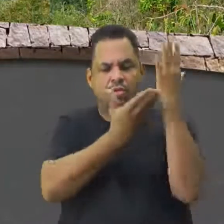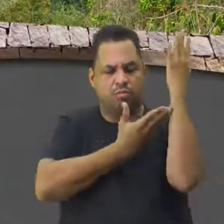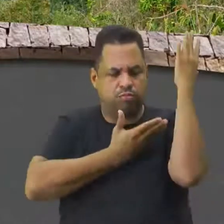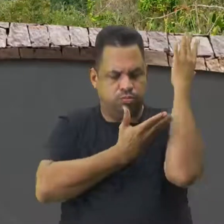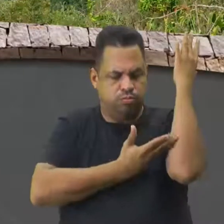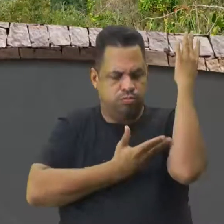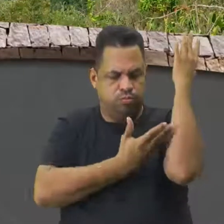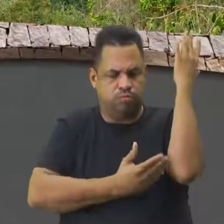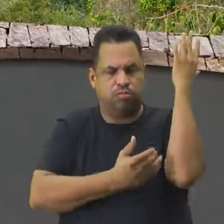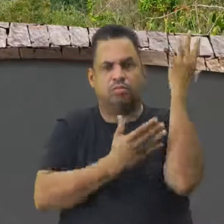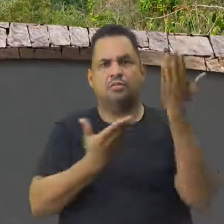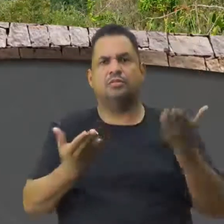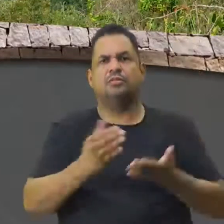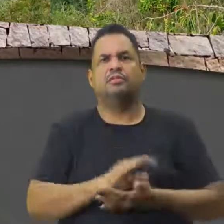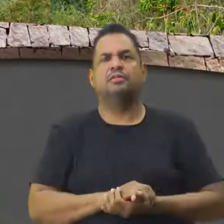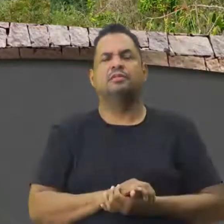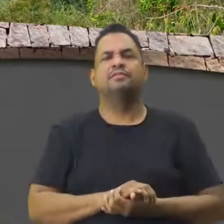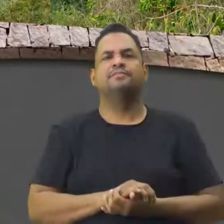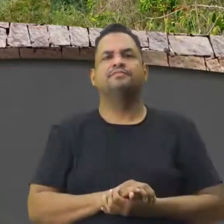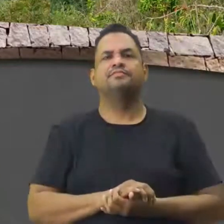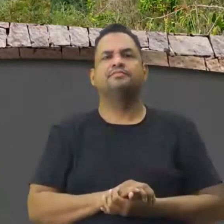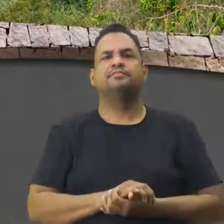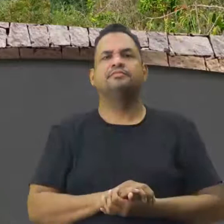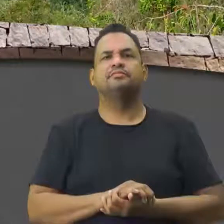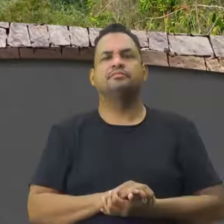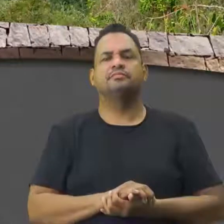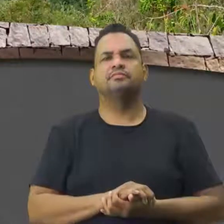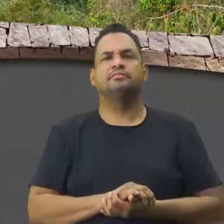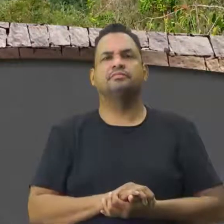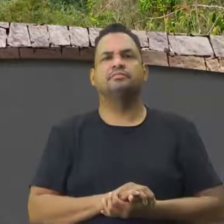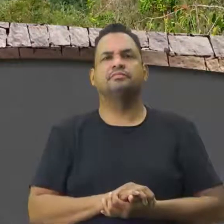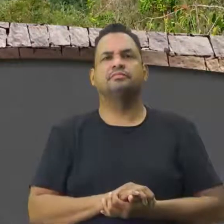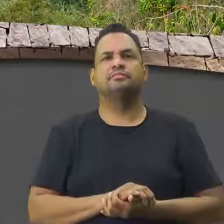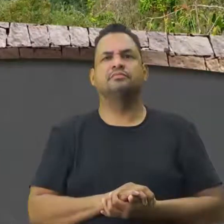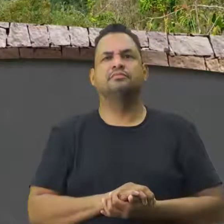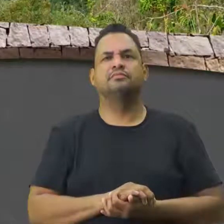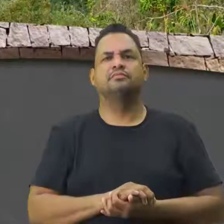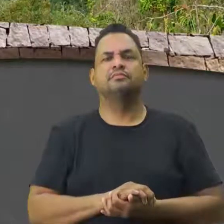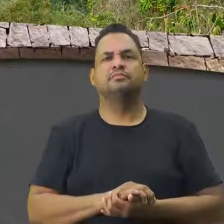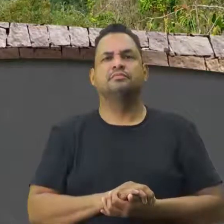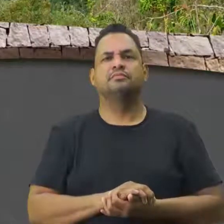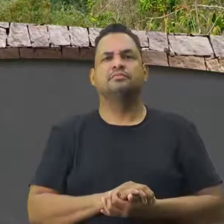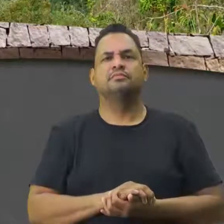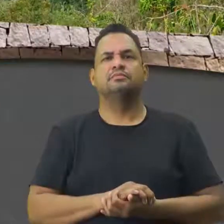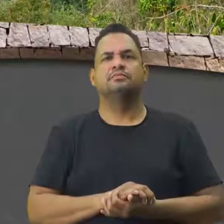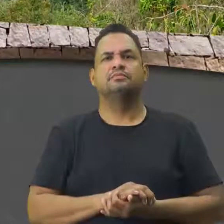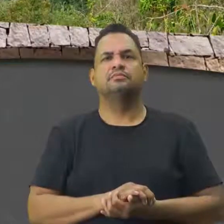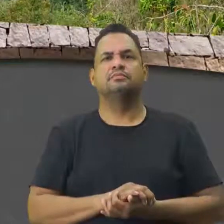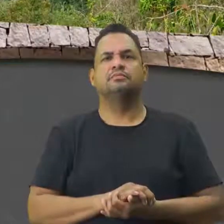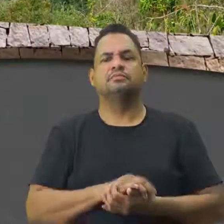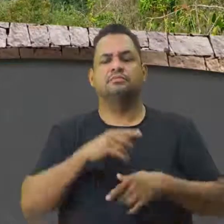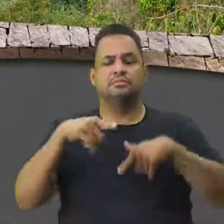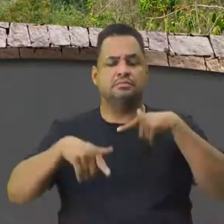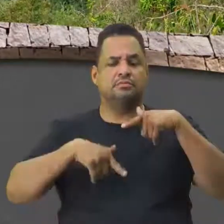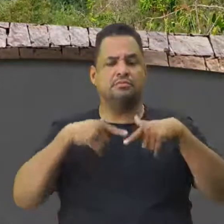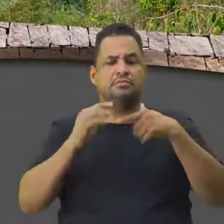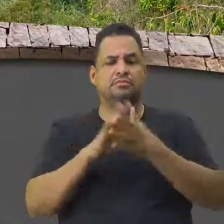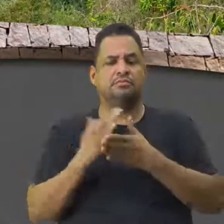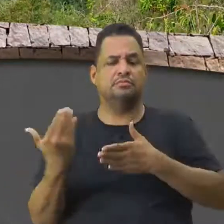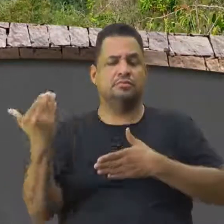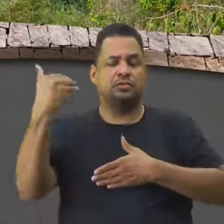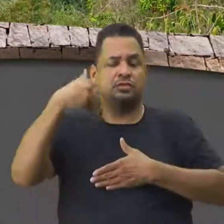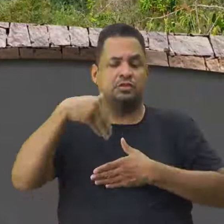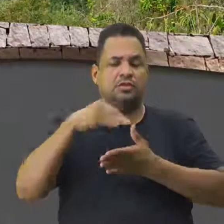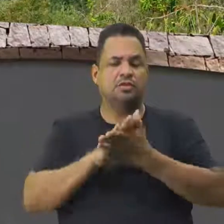borracha. Ciclo da borracha, tá? Mão de obra que veio de onde?